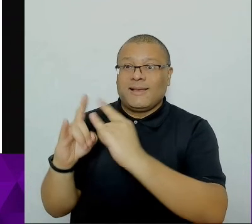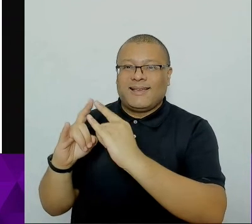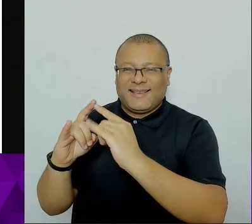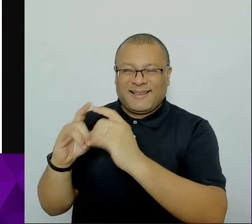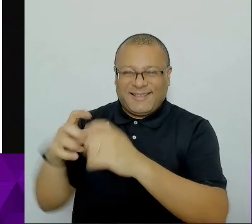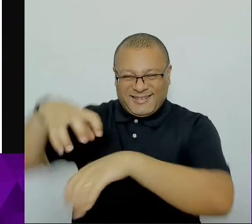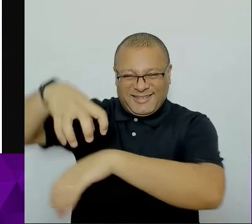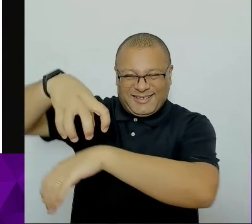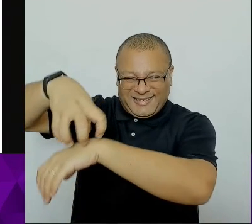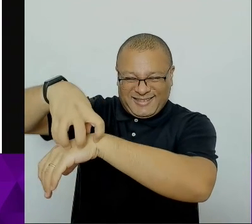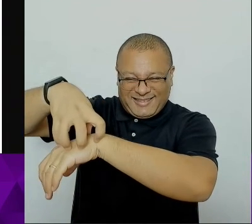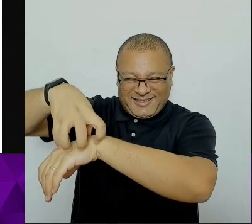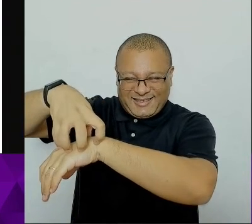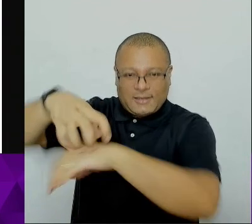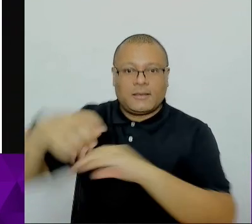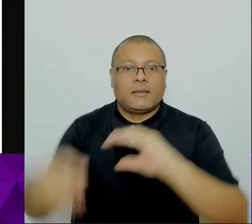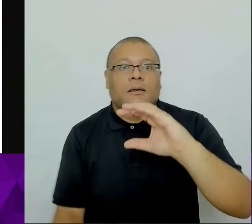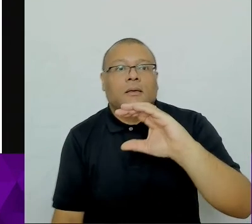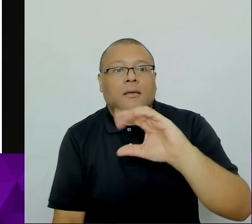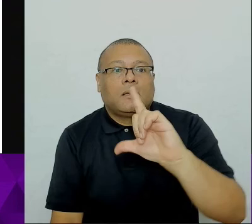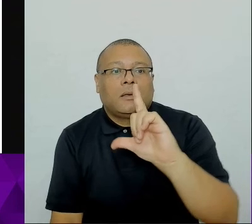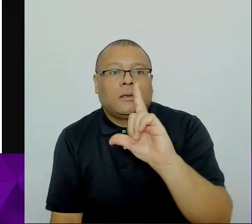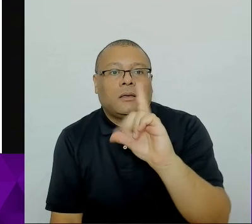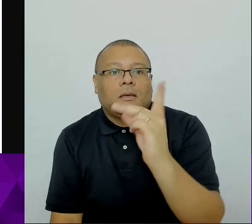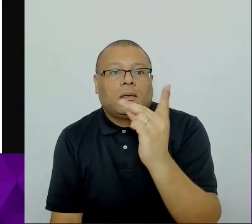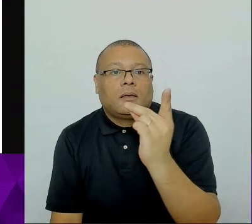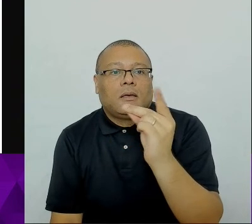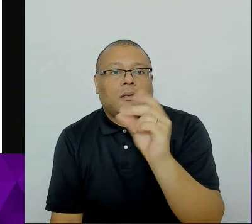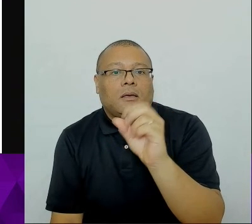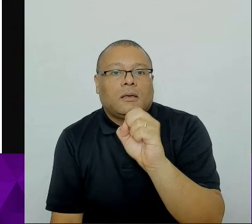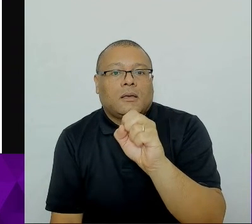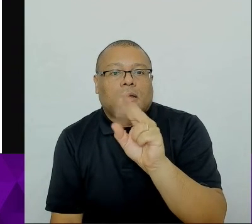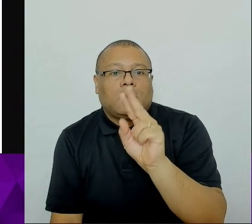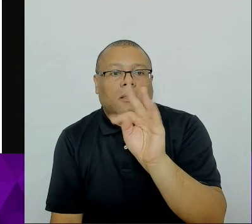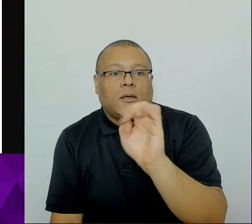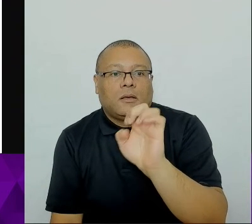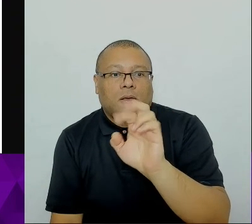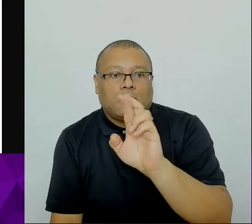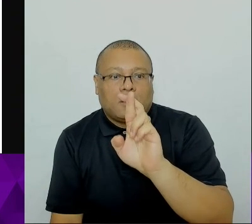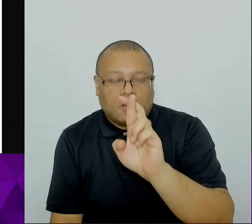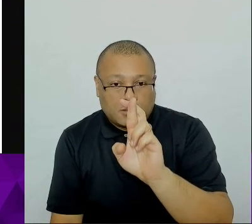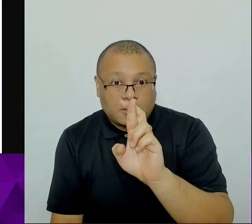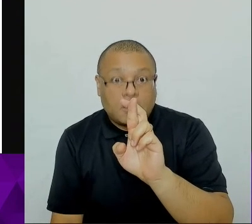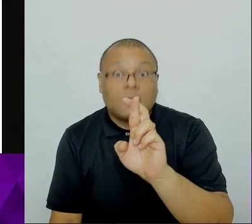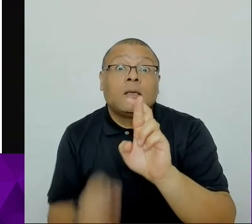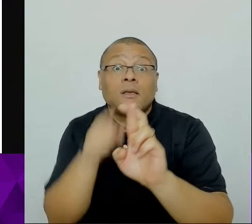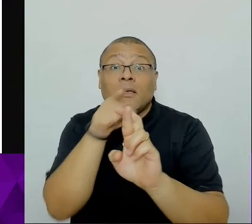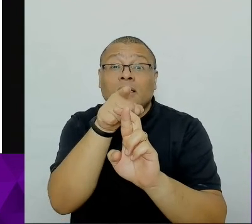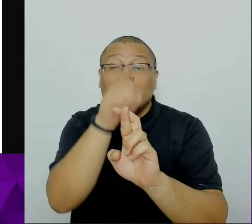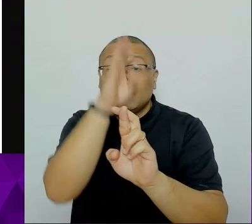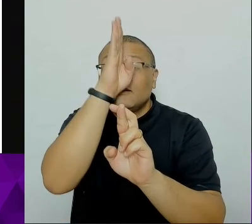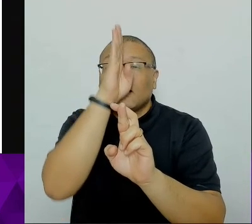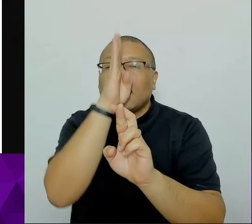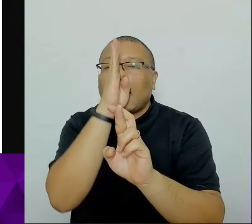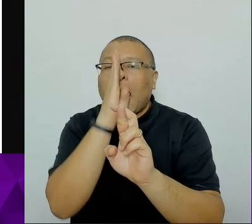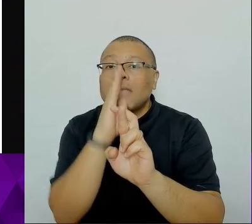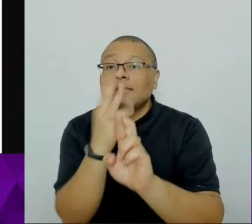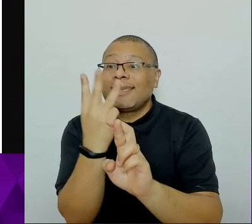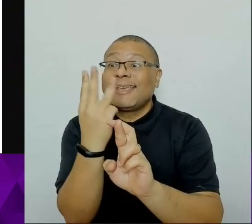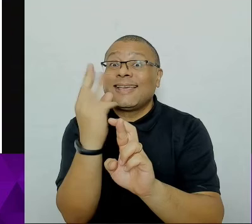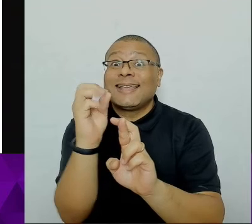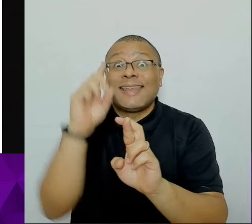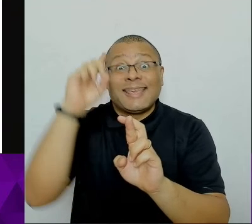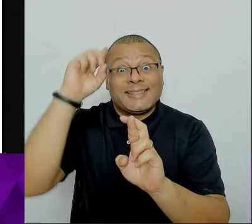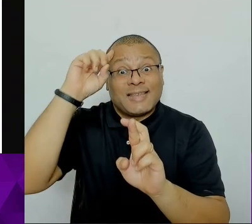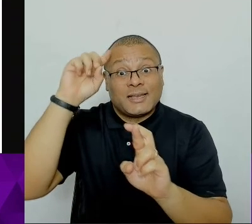tem disponível por 30 dias gratuito. Tá? Quem já tentou subir um OpenShift em nuvem, por exemplo, sabe que não é a coisa